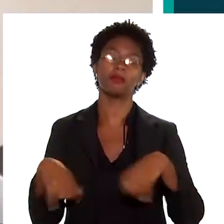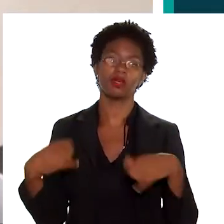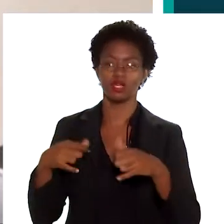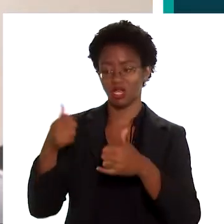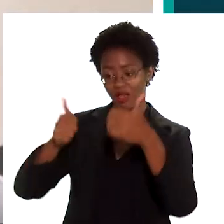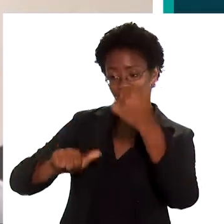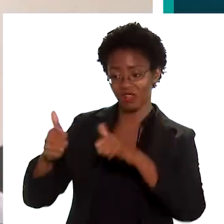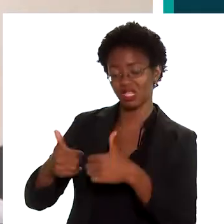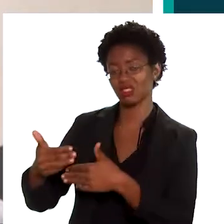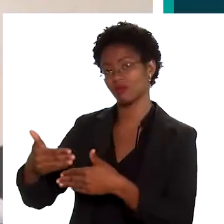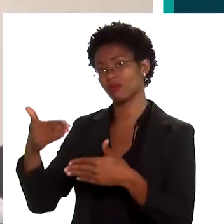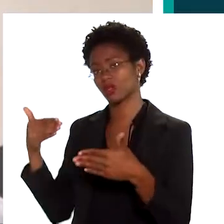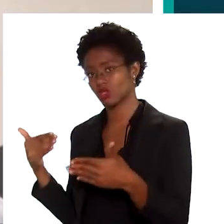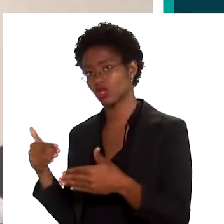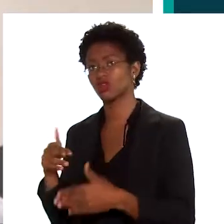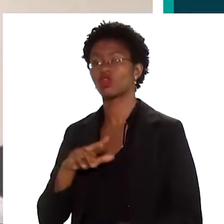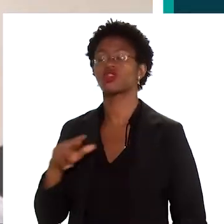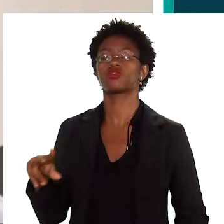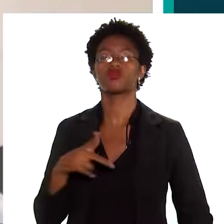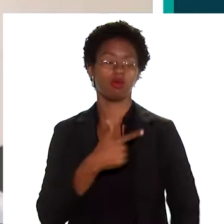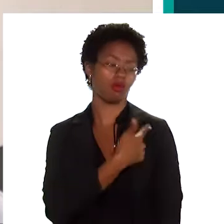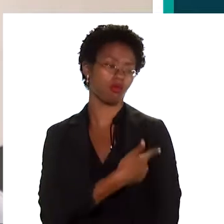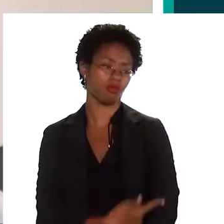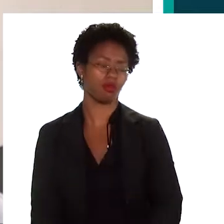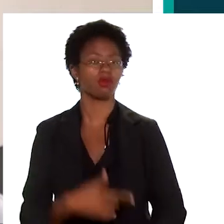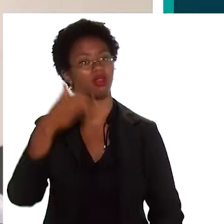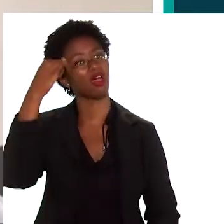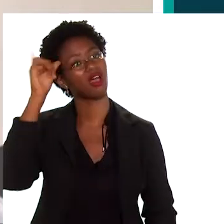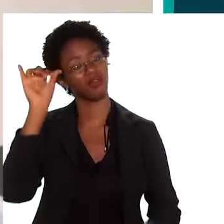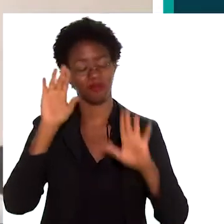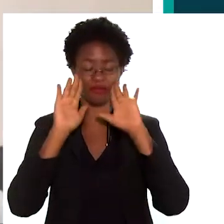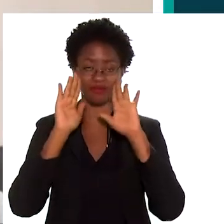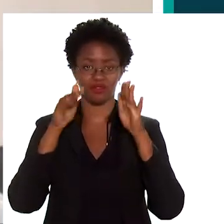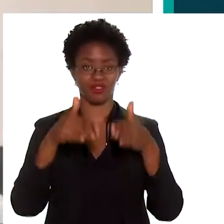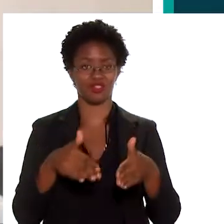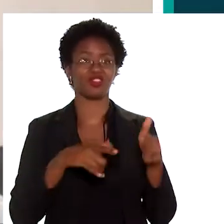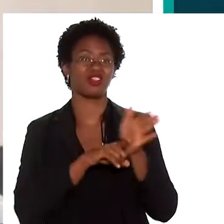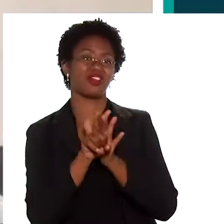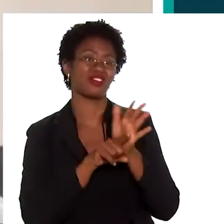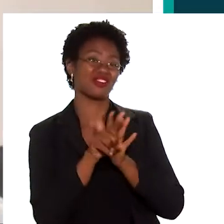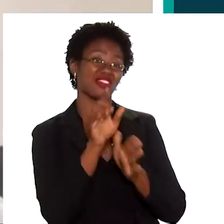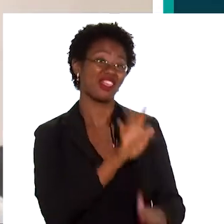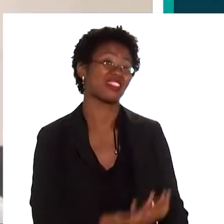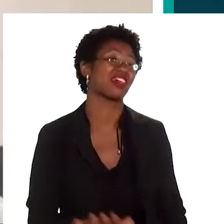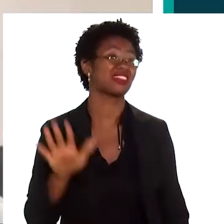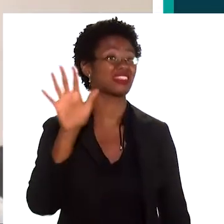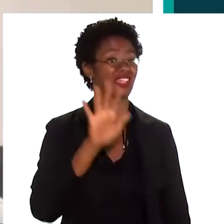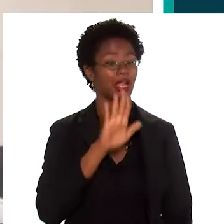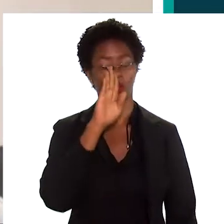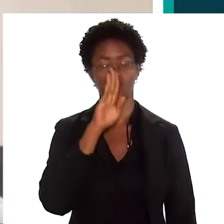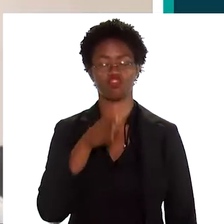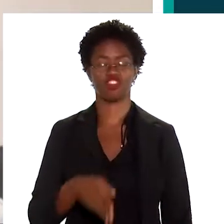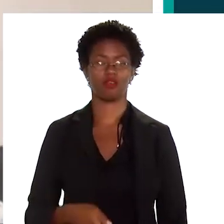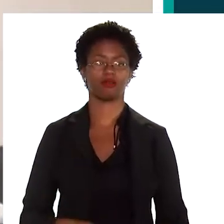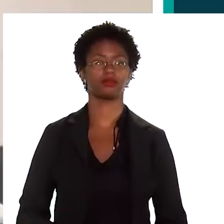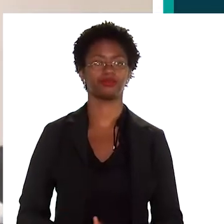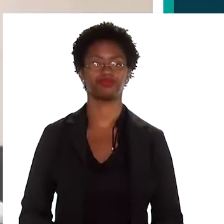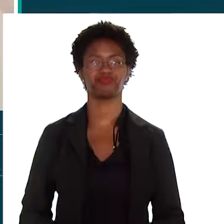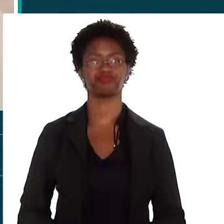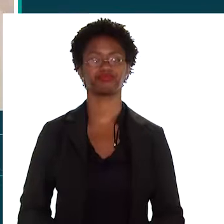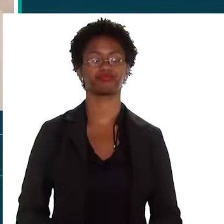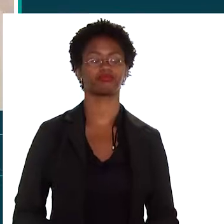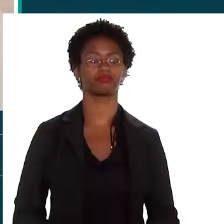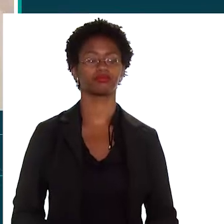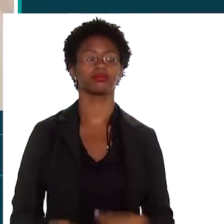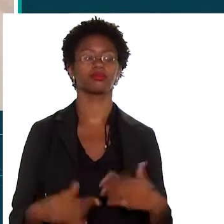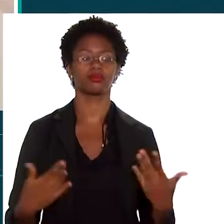diagnóstico precoce e não para uma conduta preventiva focado na consulta de maneira direta.